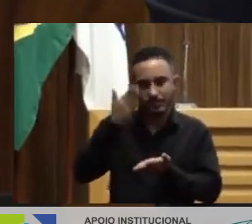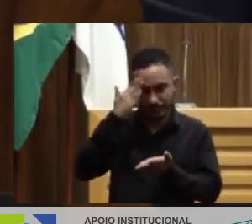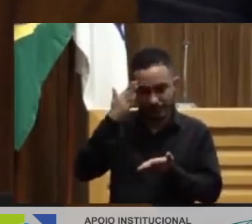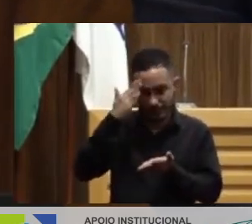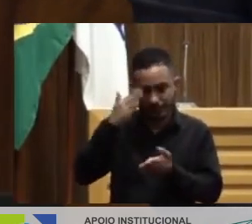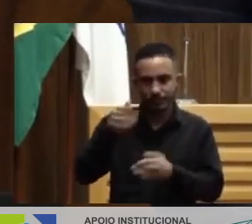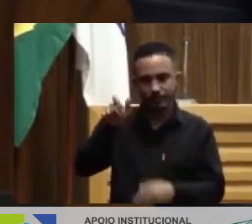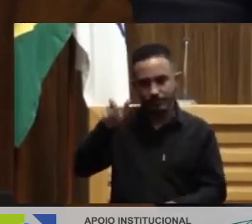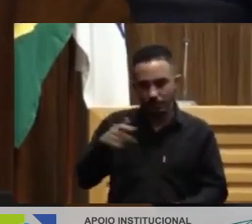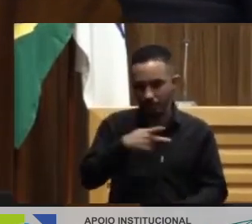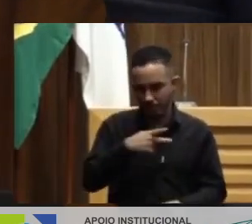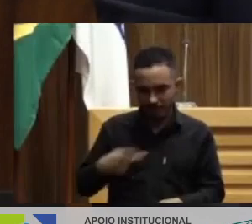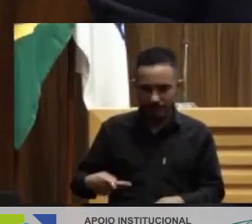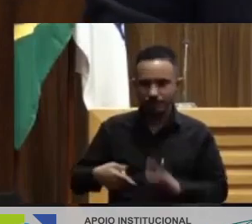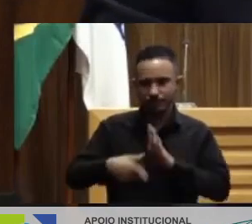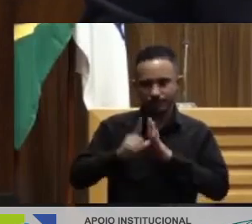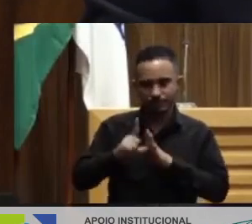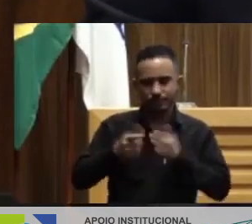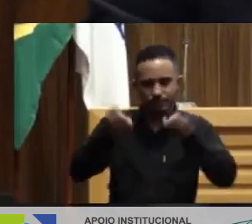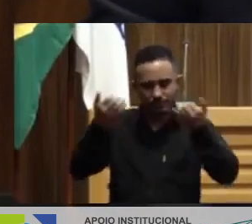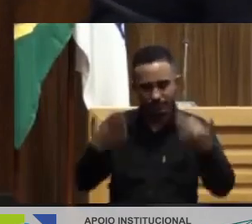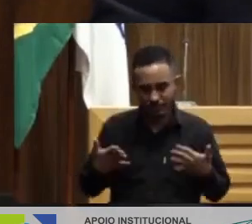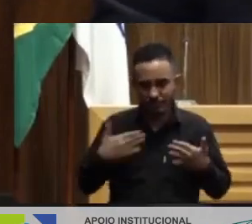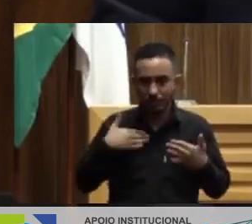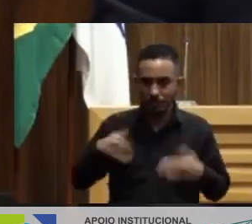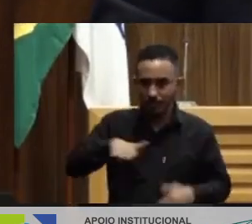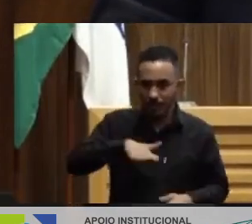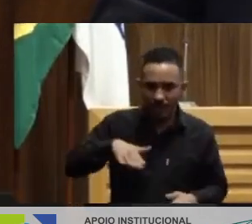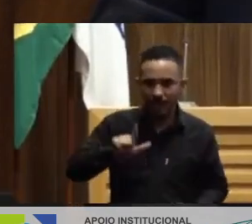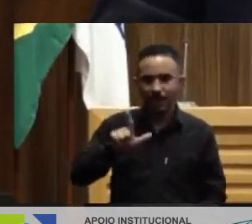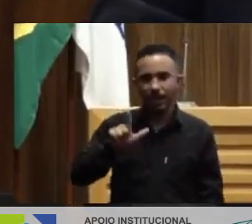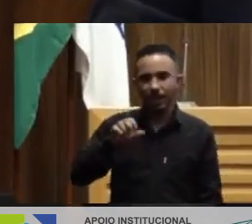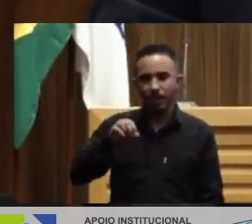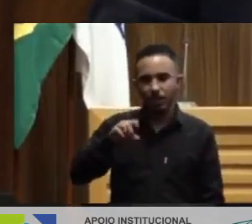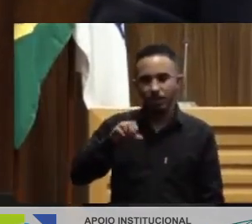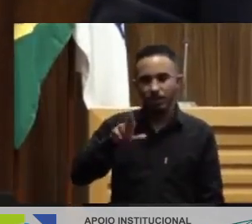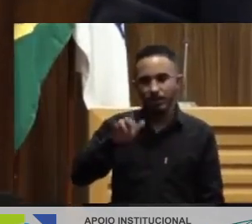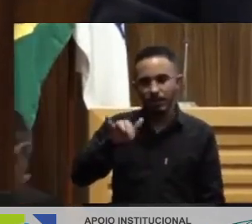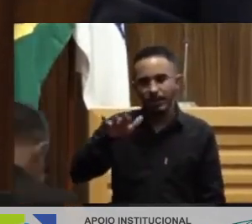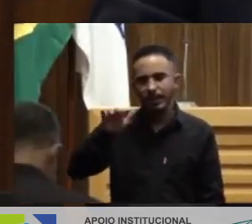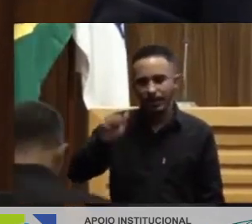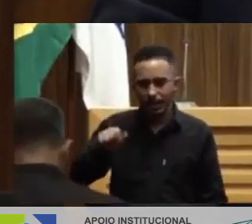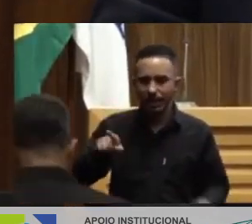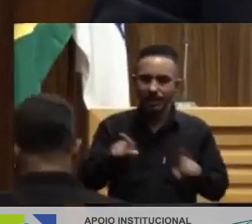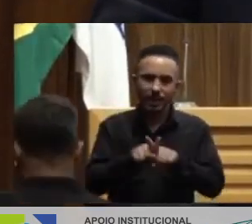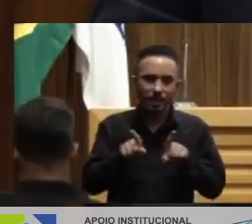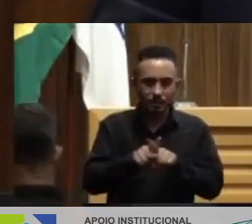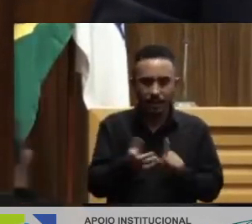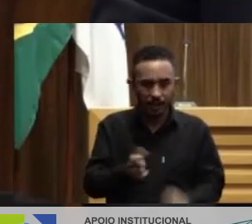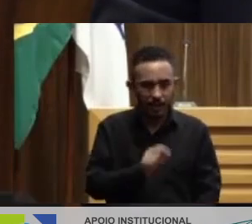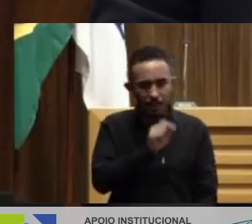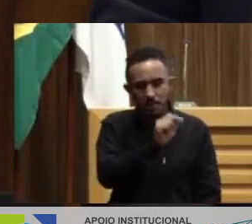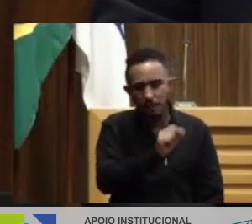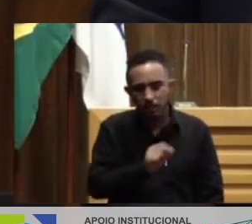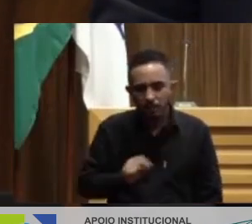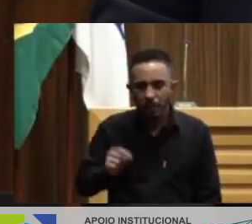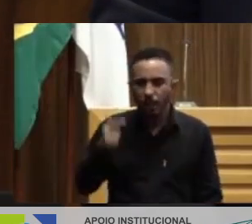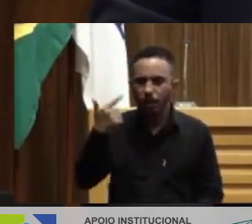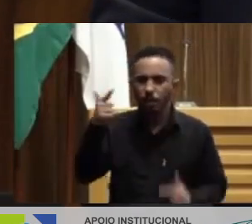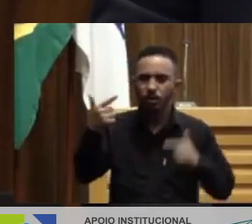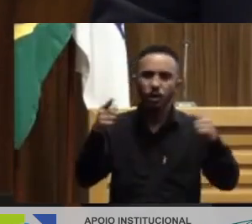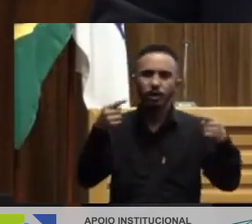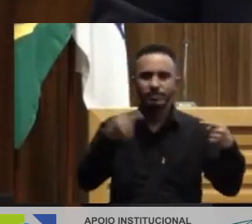presidente Pancera disse, Gordon, lá na minha terra, na cidade de Londrina, e pretendemos fazer uma série de outros